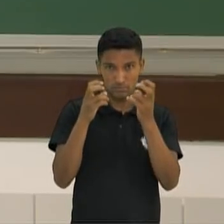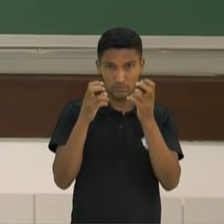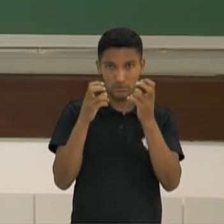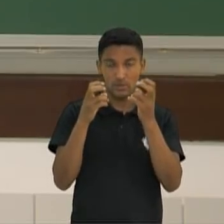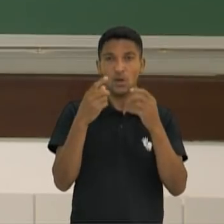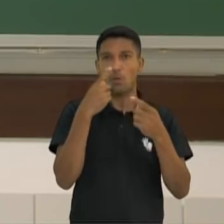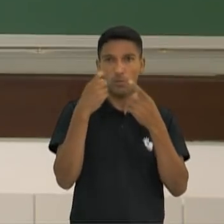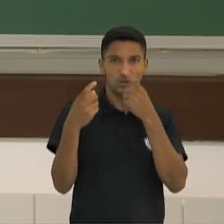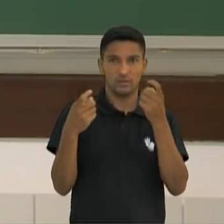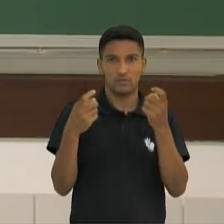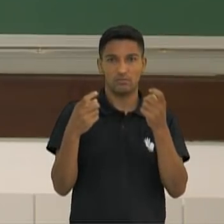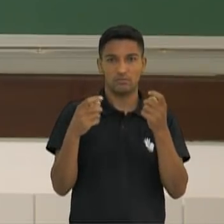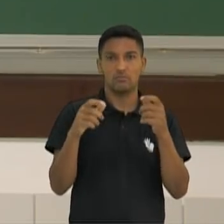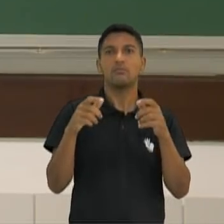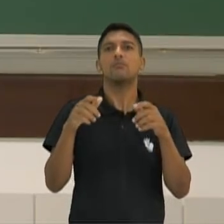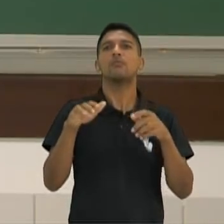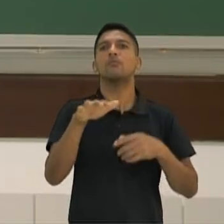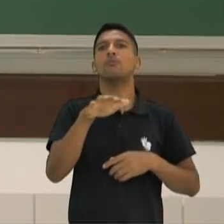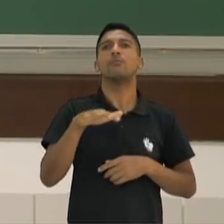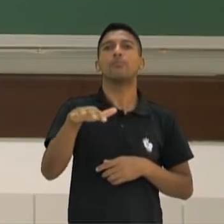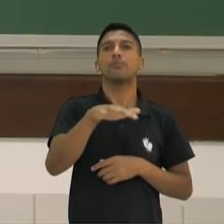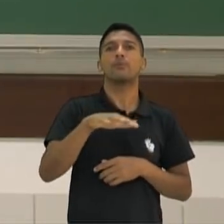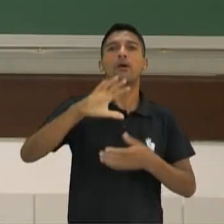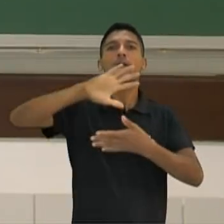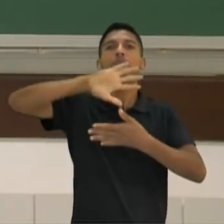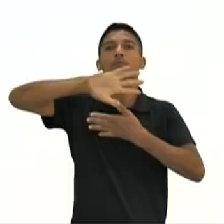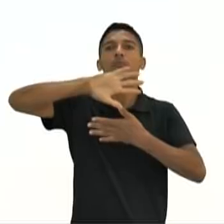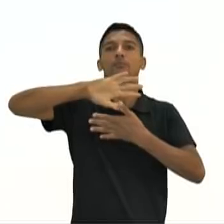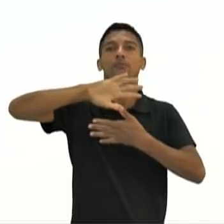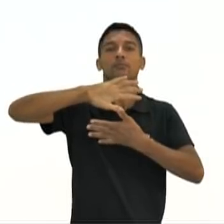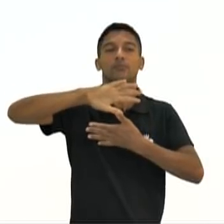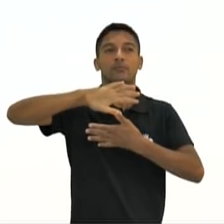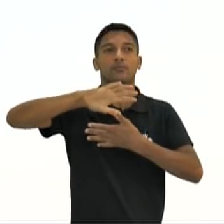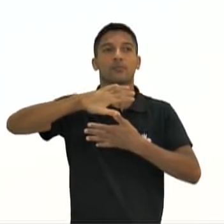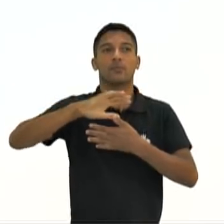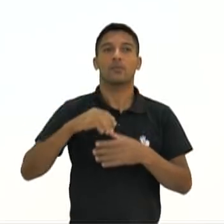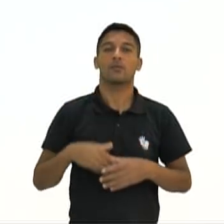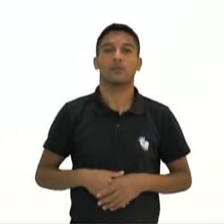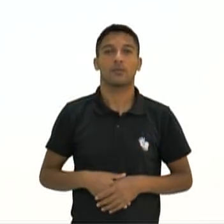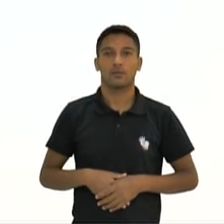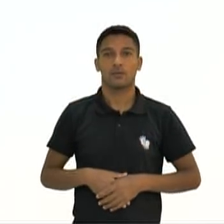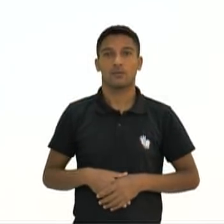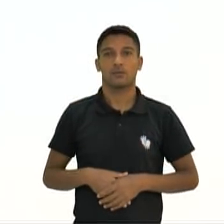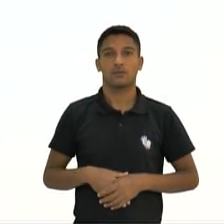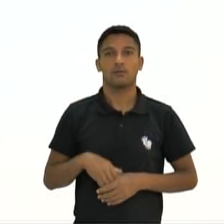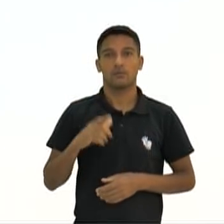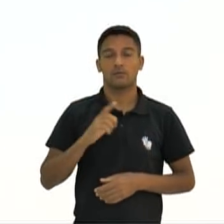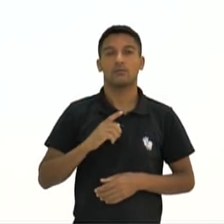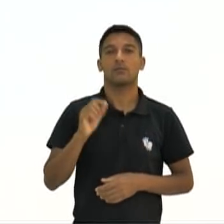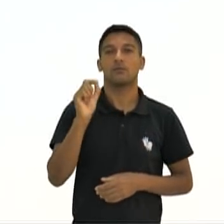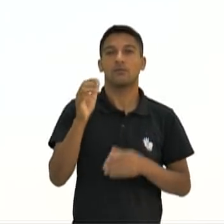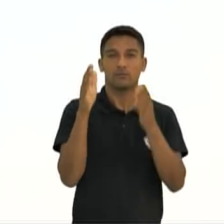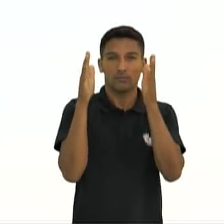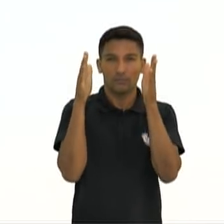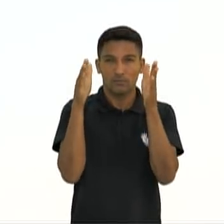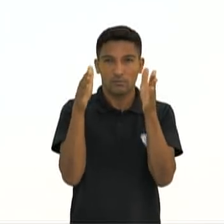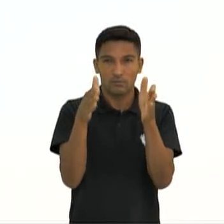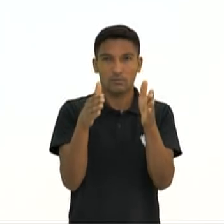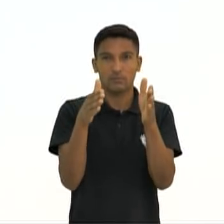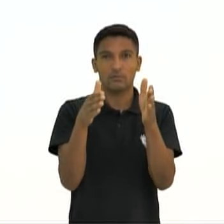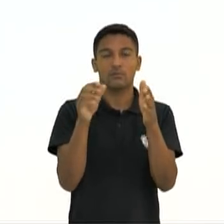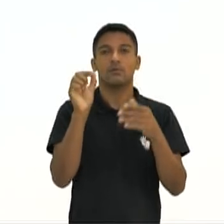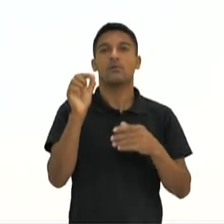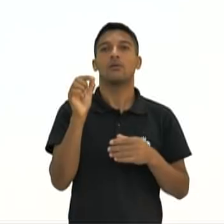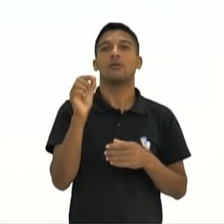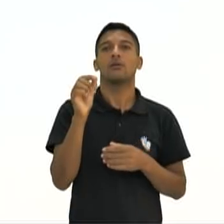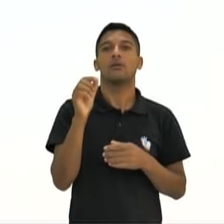poluição hídrica da nossa região, América Latina, e dentro dessa perspectiva, lógico que temos o enfoque, literalmente, em